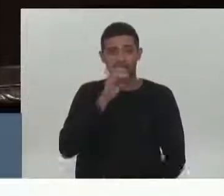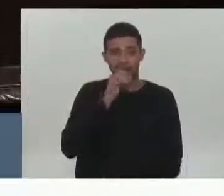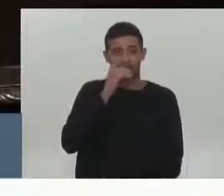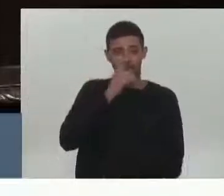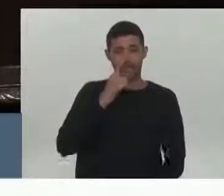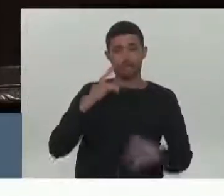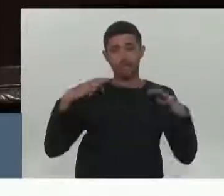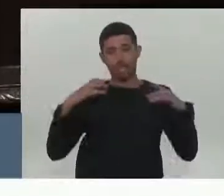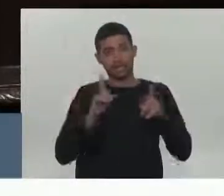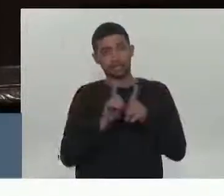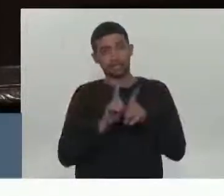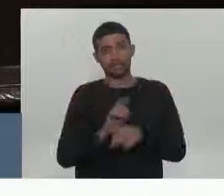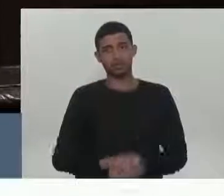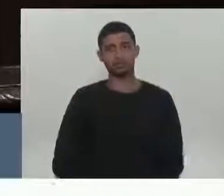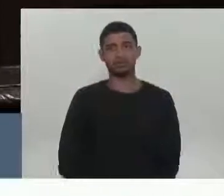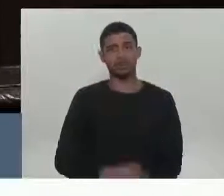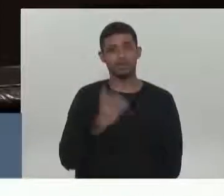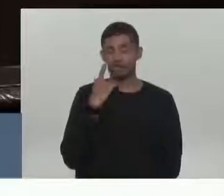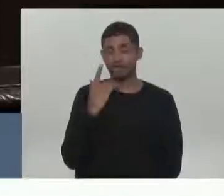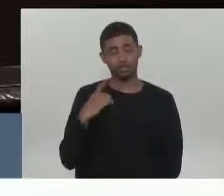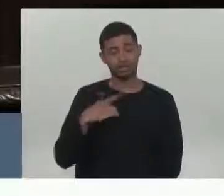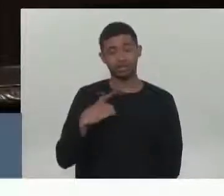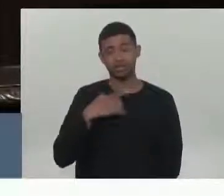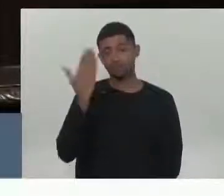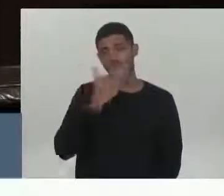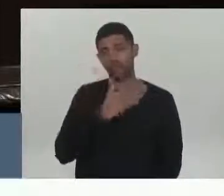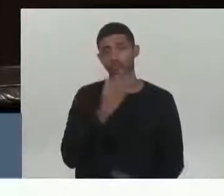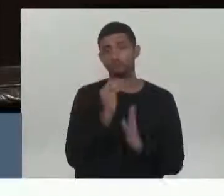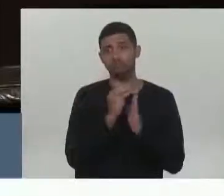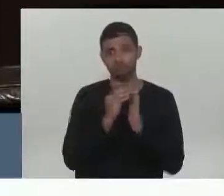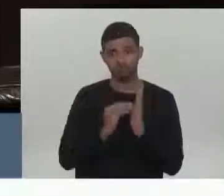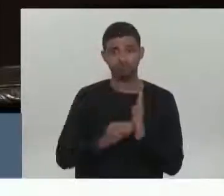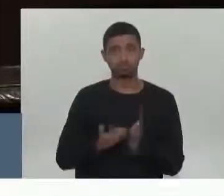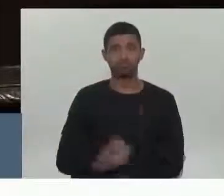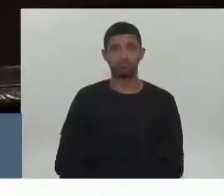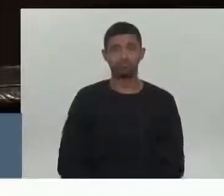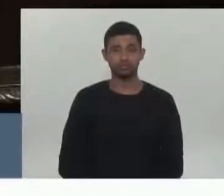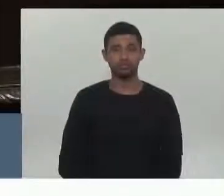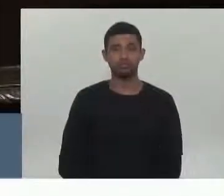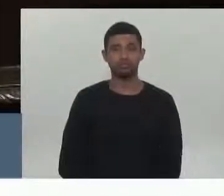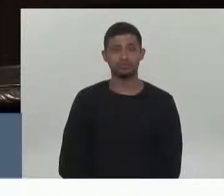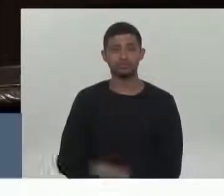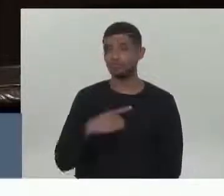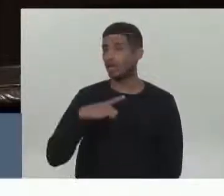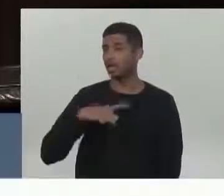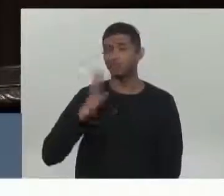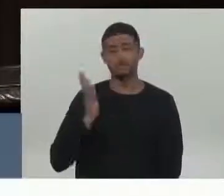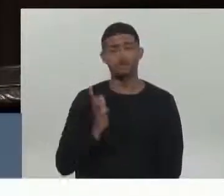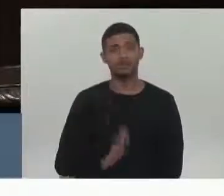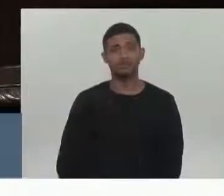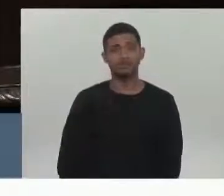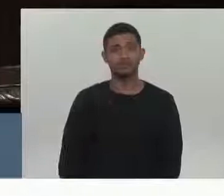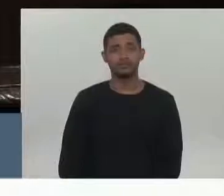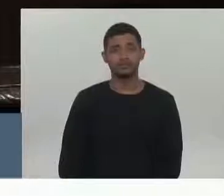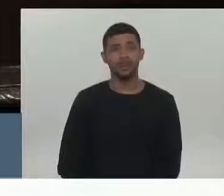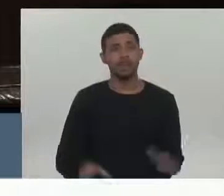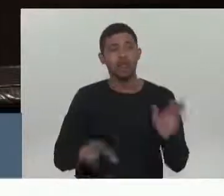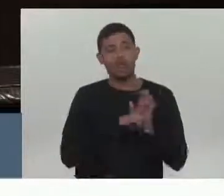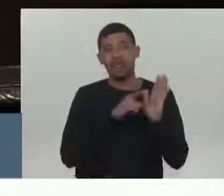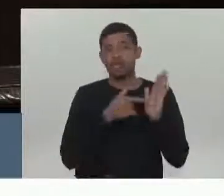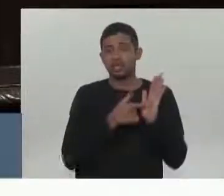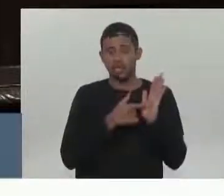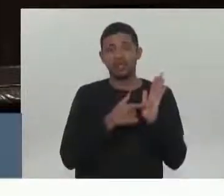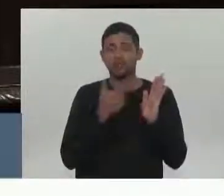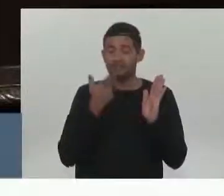feriado. Isso é um dado. Isso já é um serviço que já existe. Uma lei que determine que